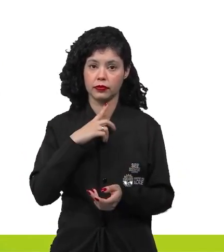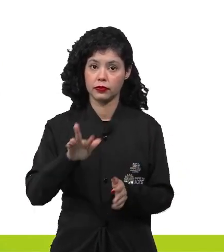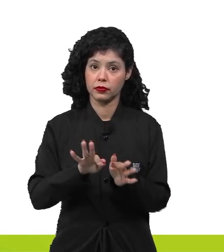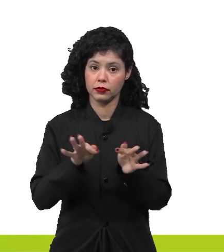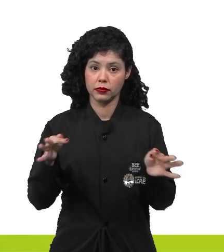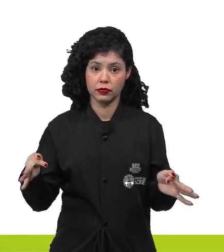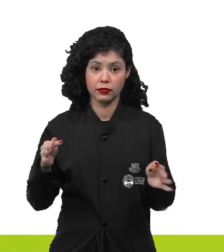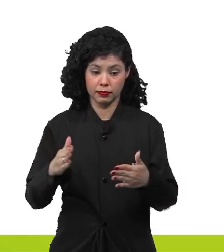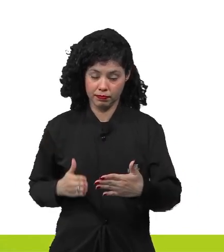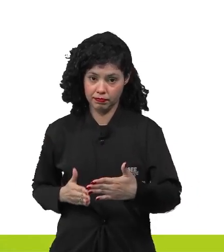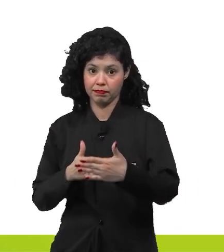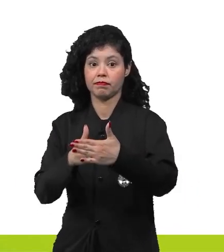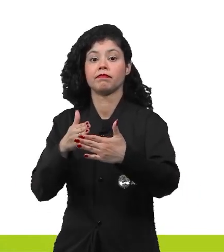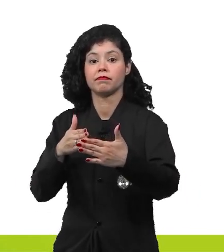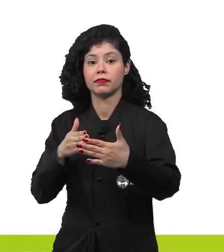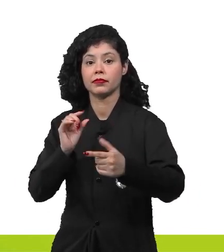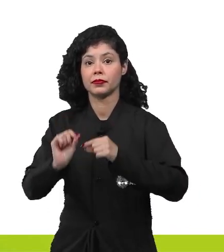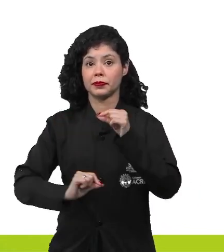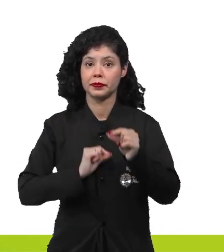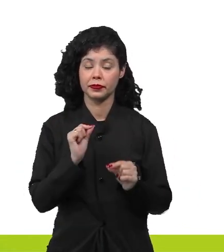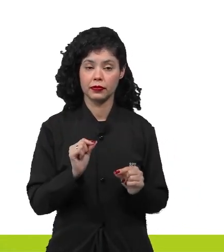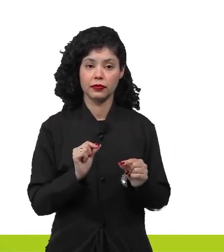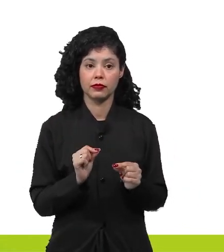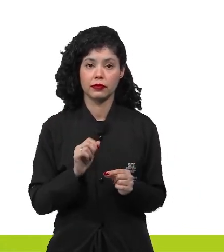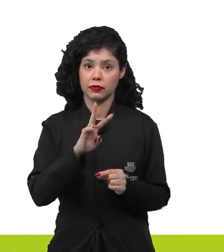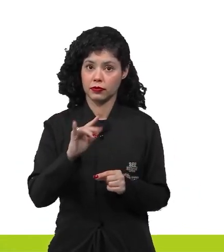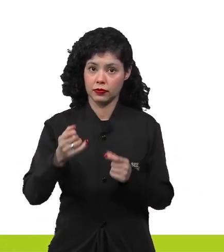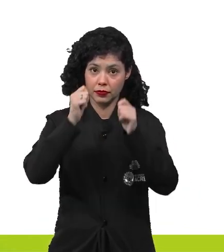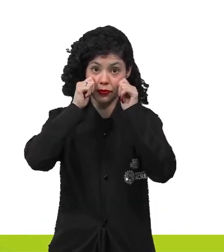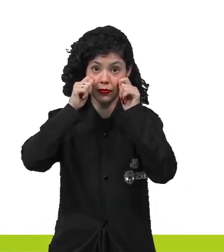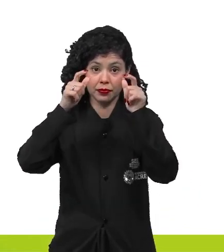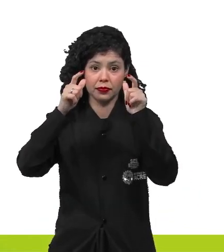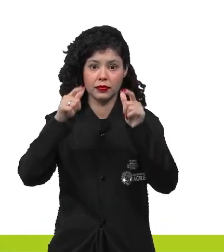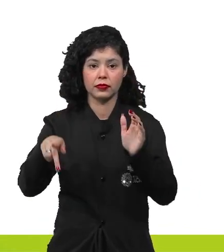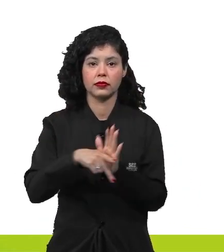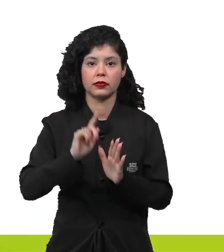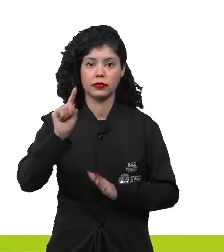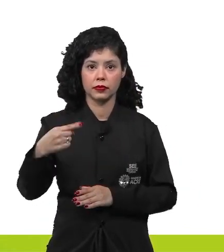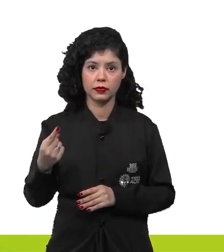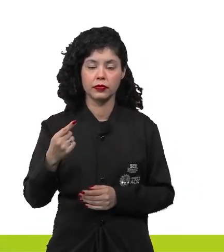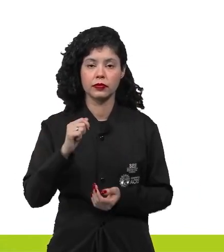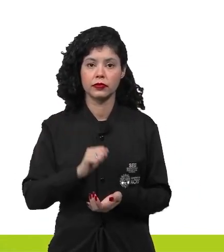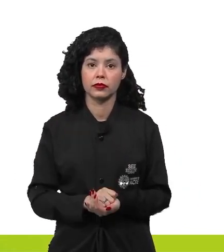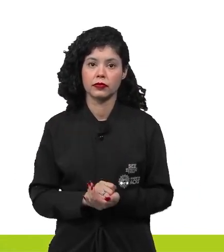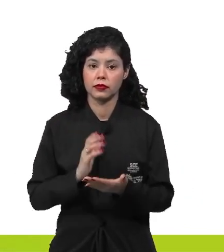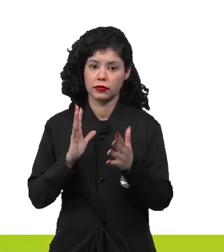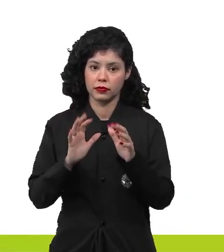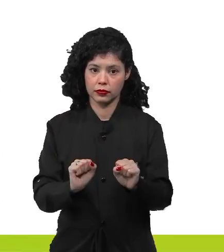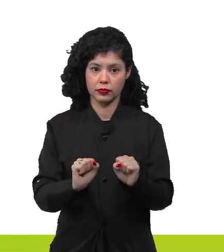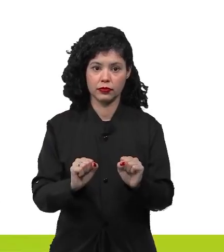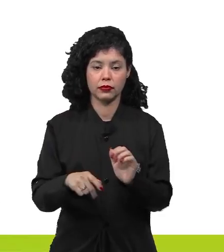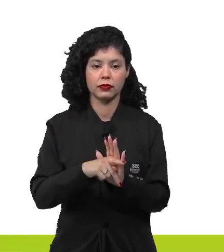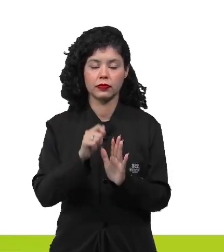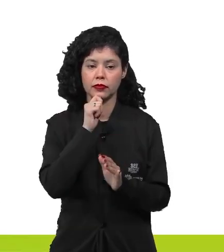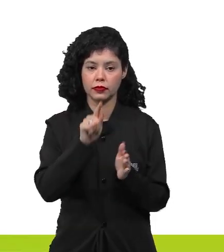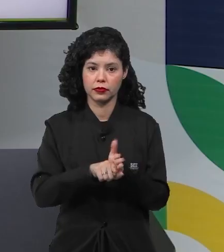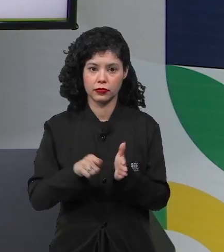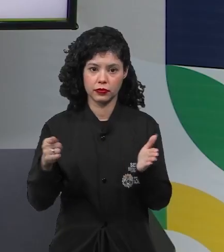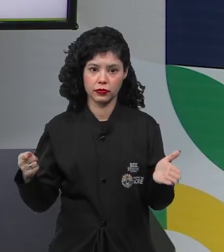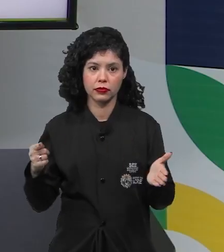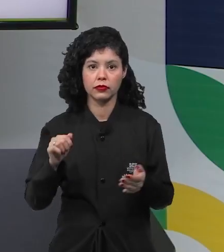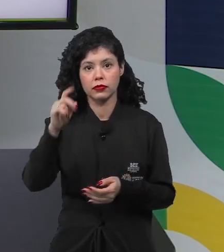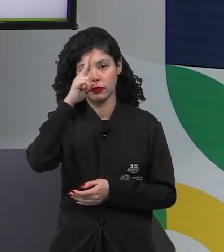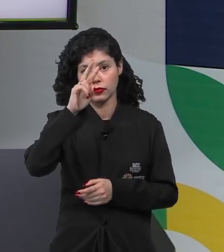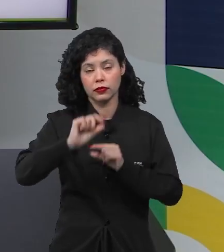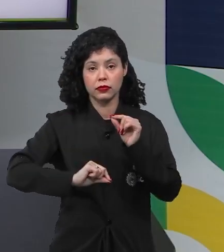frase impactante, ou seja, ela vai chamar a atenção logo ali quando você pegar esse jornal. Vale lembrar,